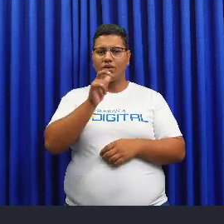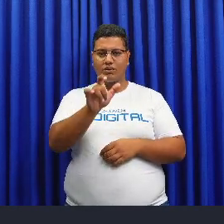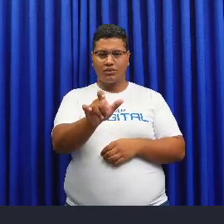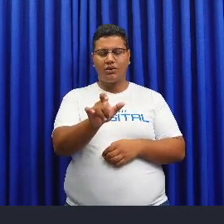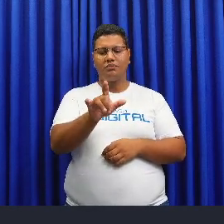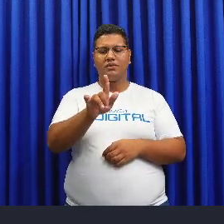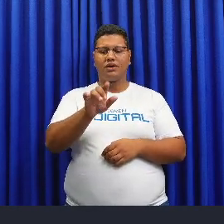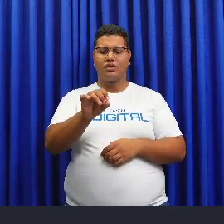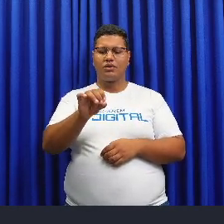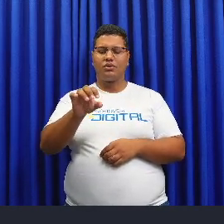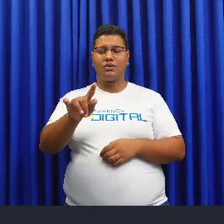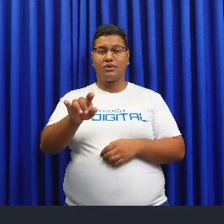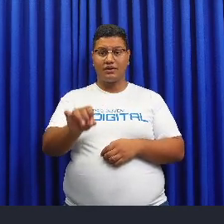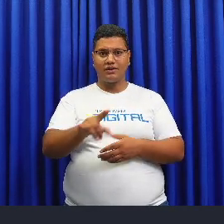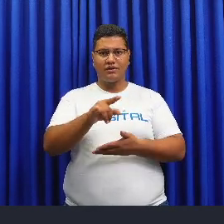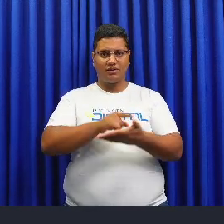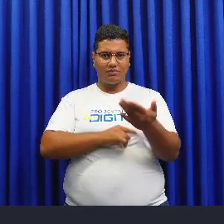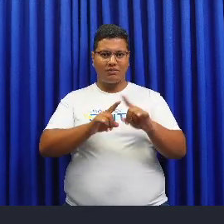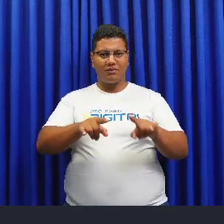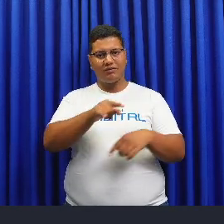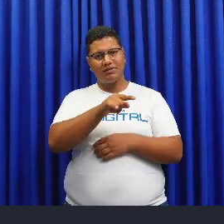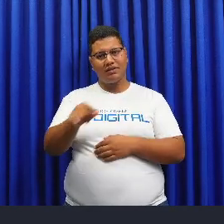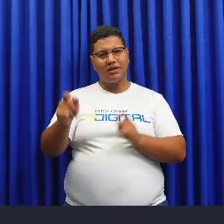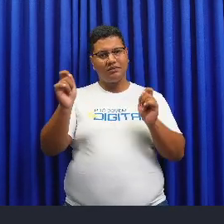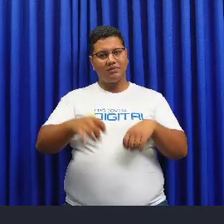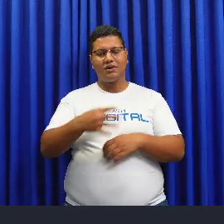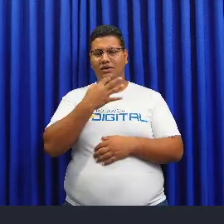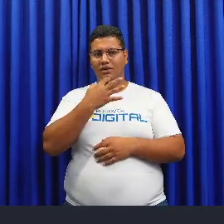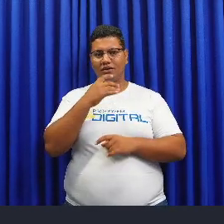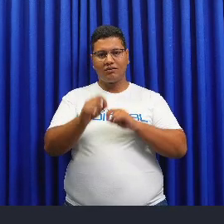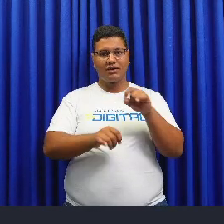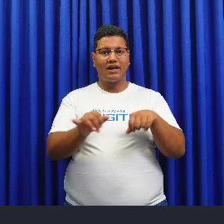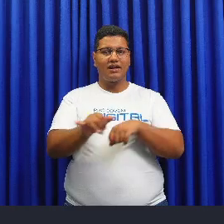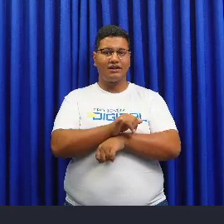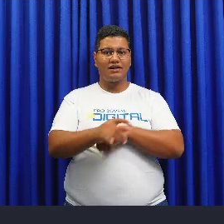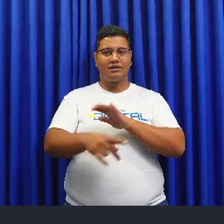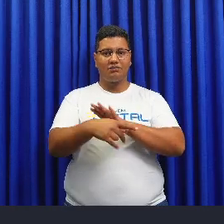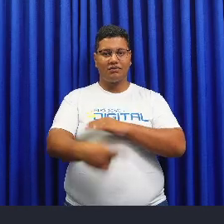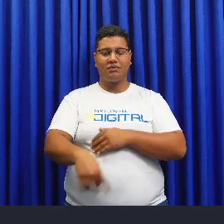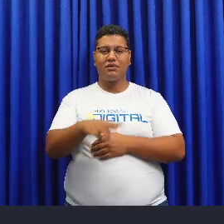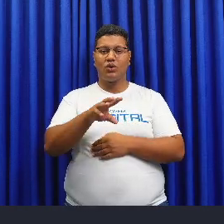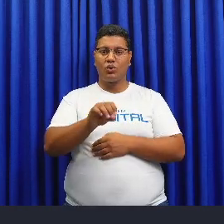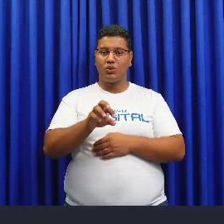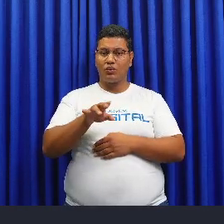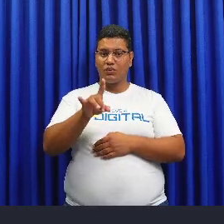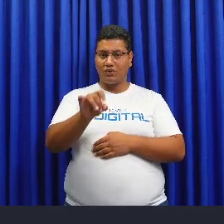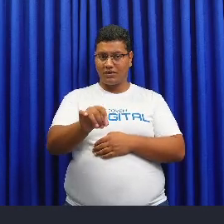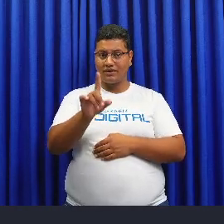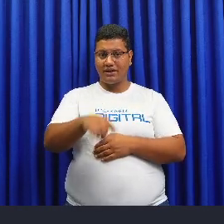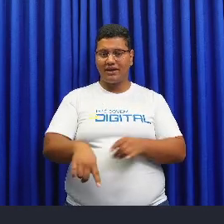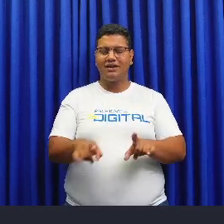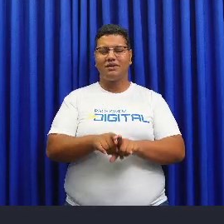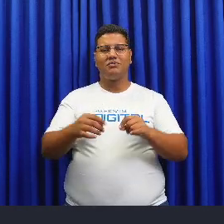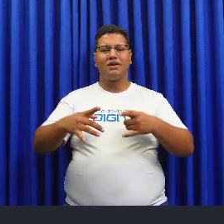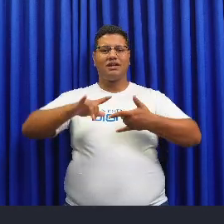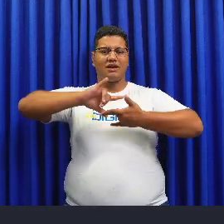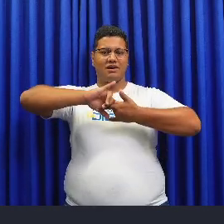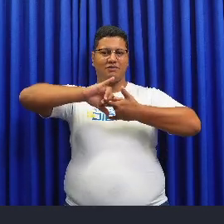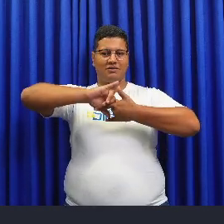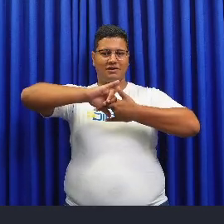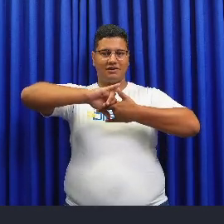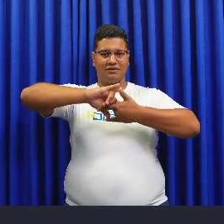Google Documentos, mas você também pode conhecer muito a ferramenta Word, né? O Word é da